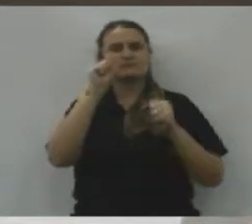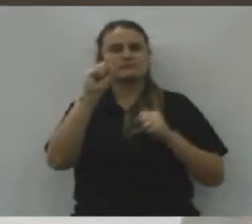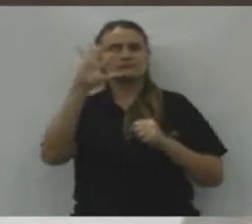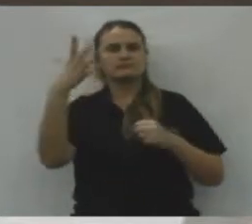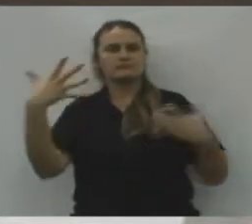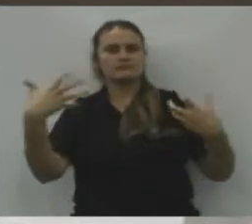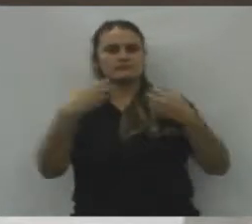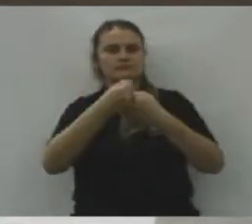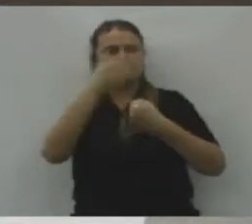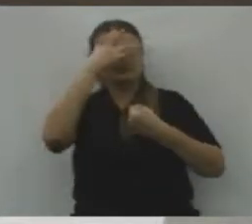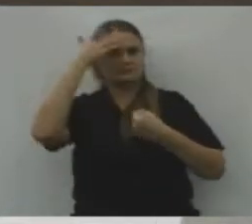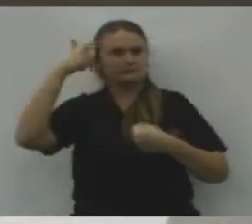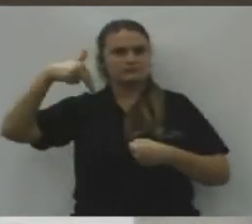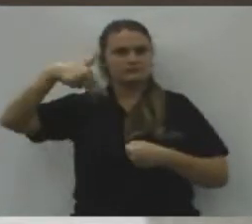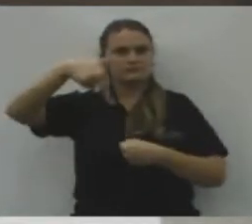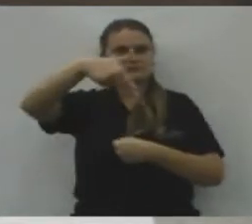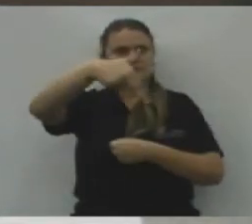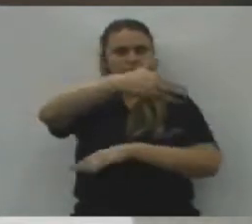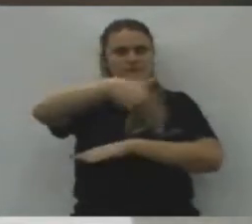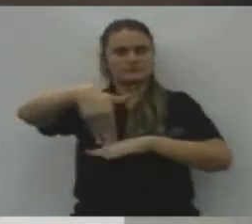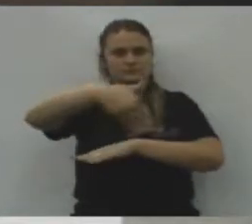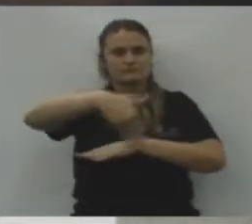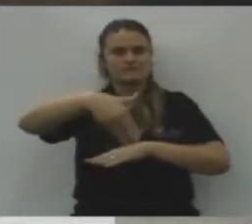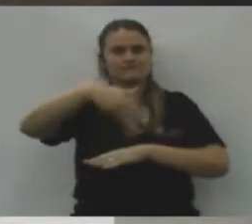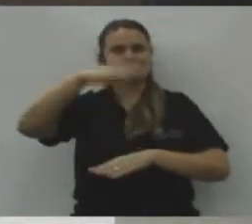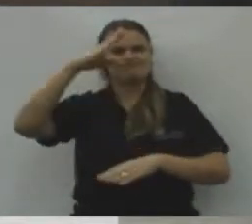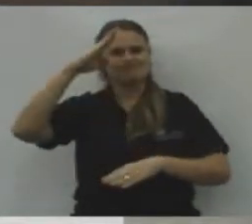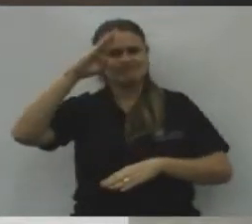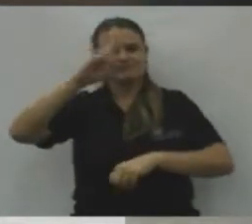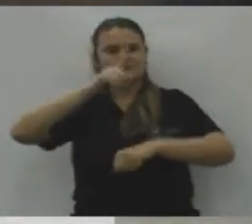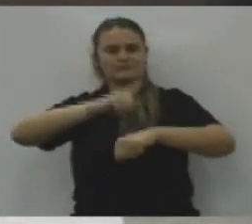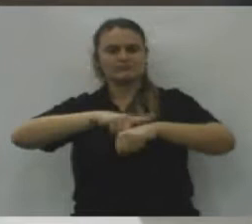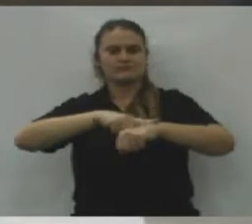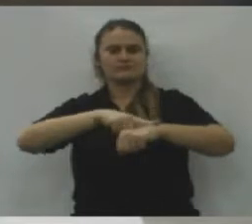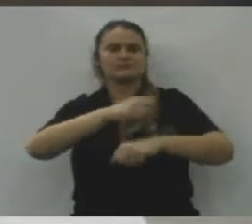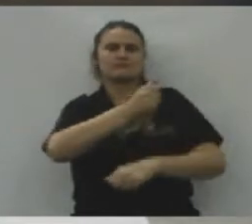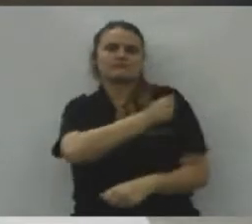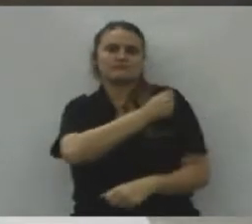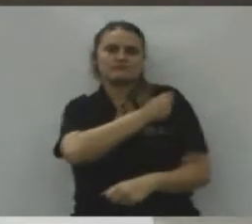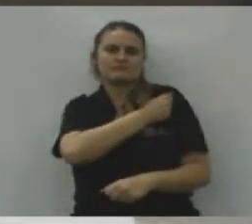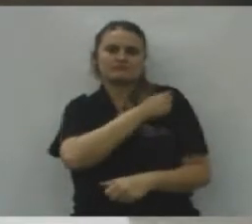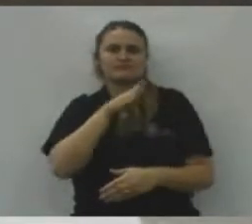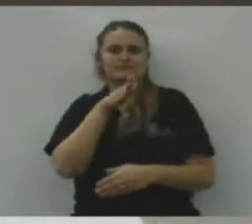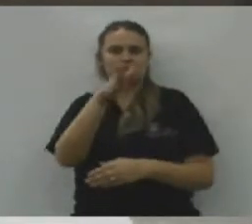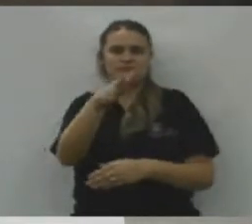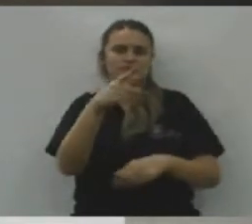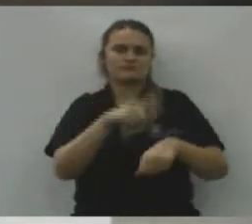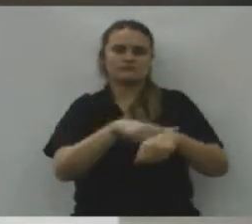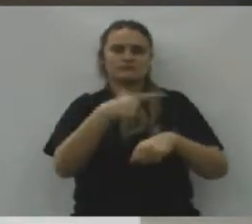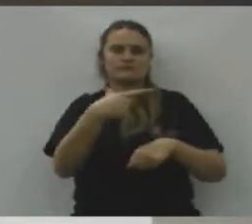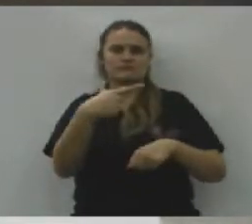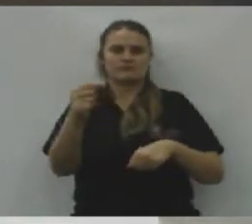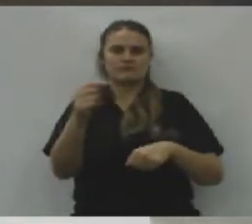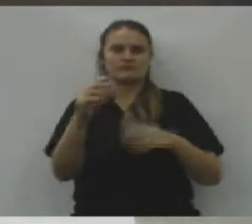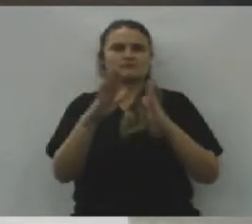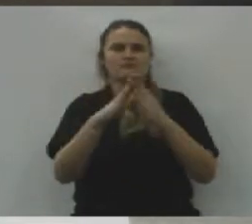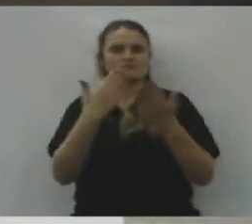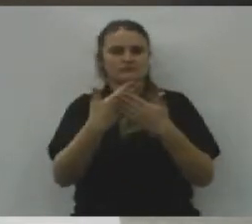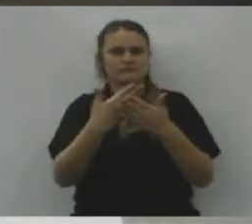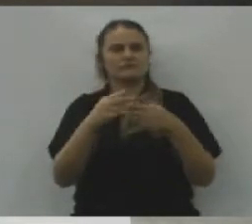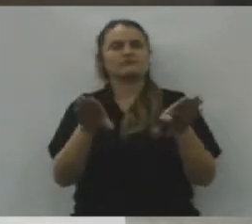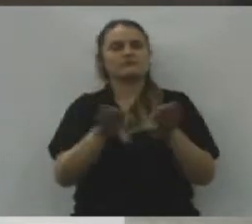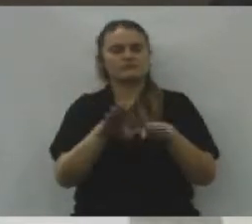para os pedestres, principalmente aos alunos, pois o horário de saída das aulas coincide